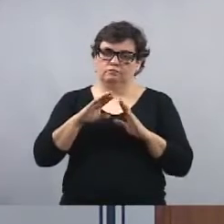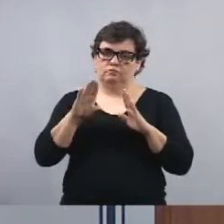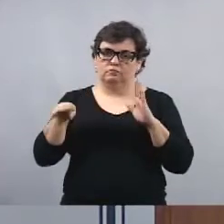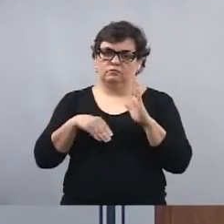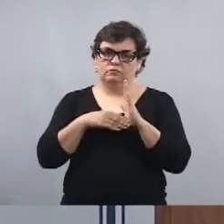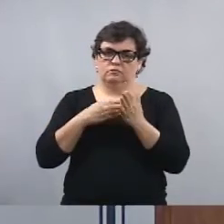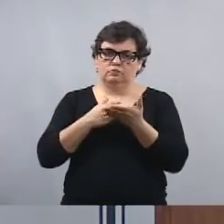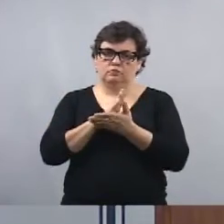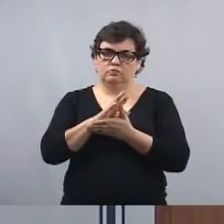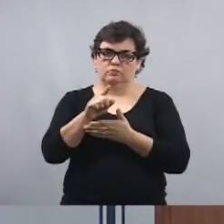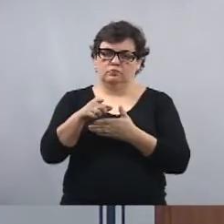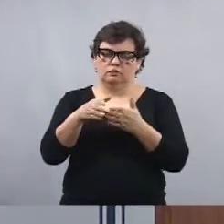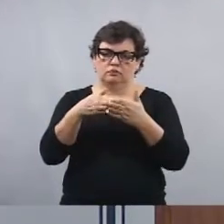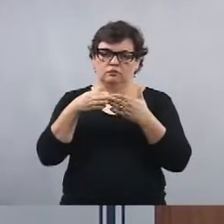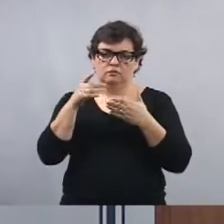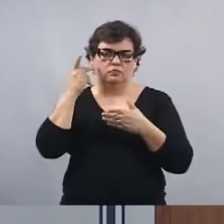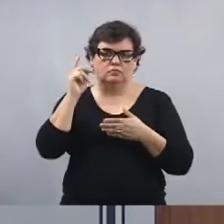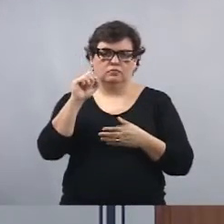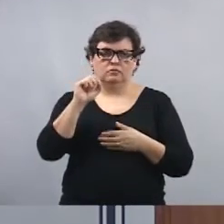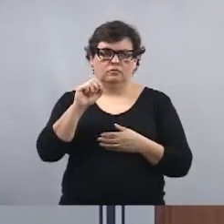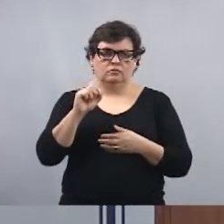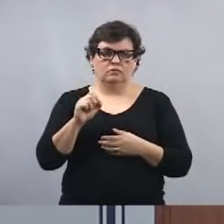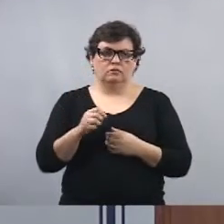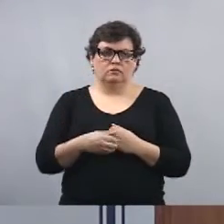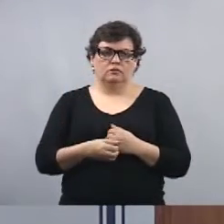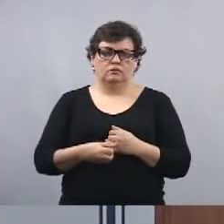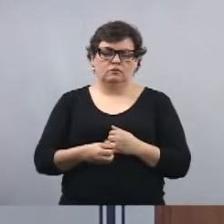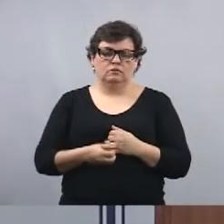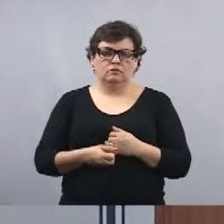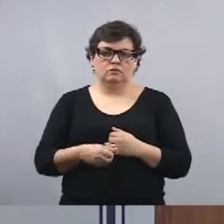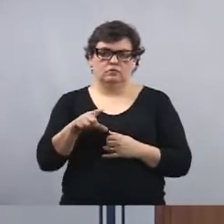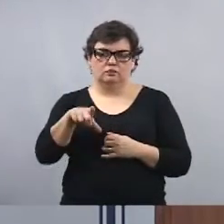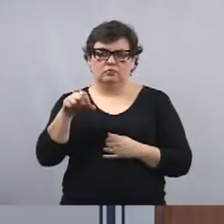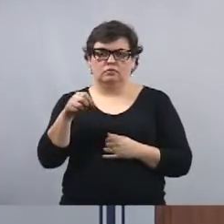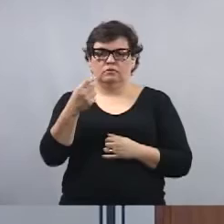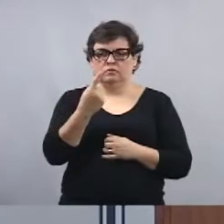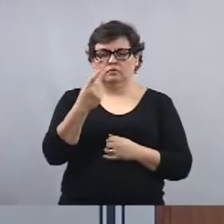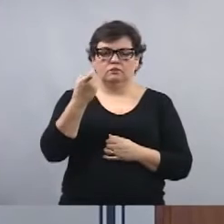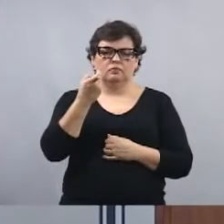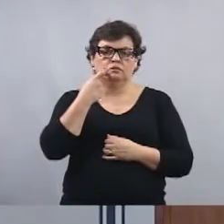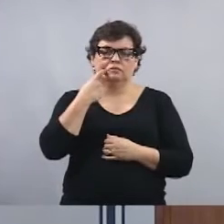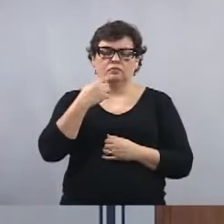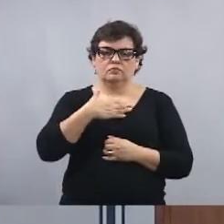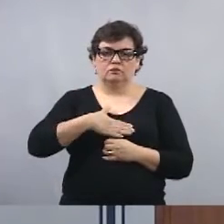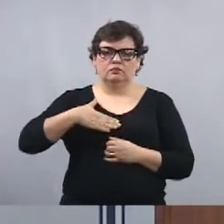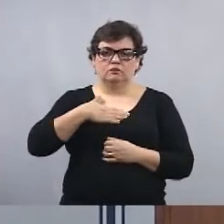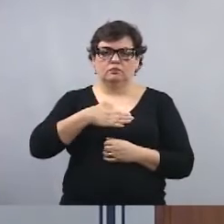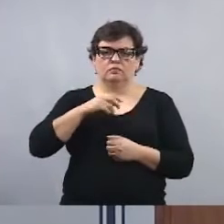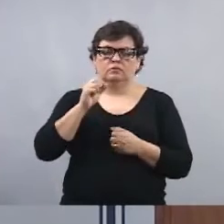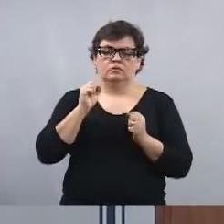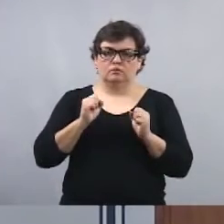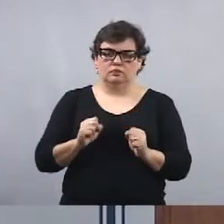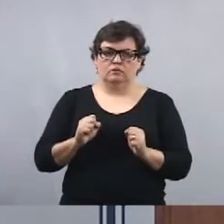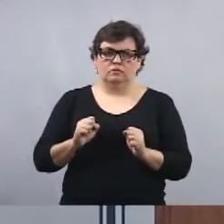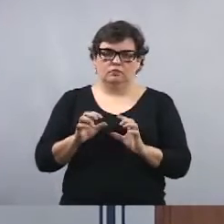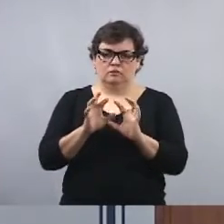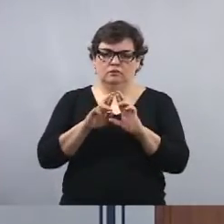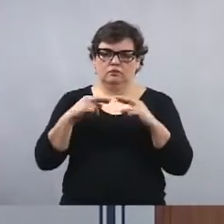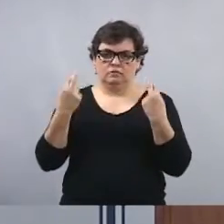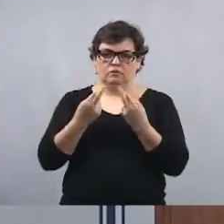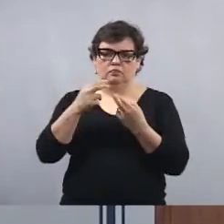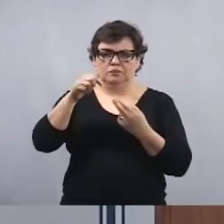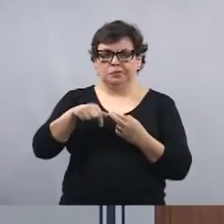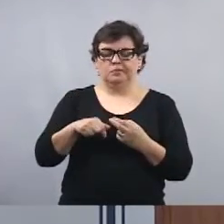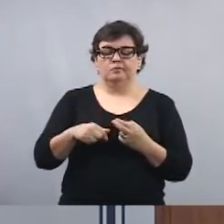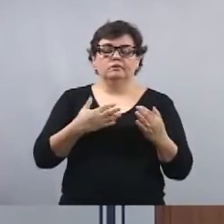esse requerimento, para que a gente, então, em uma das sextas-feiras do mês de agosto, possamos nos reunir aqui, contemplando